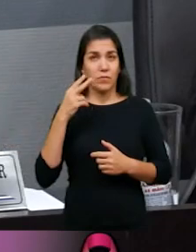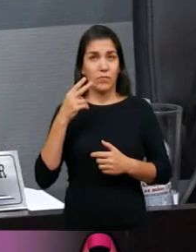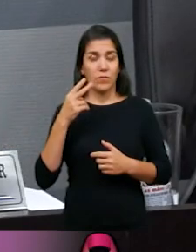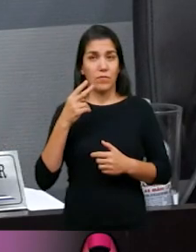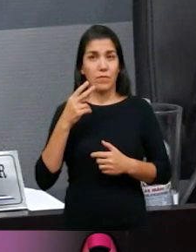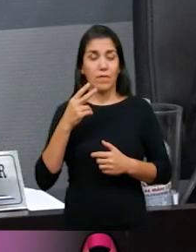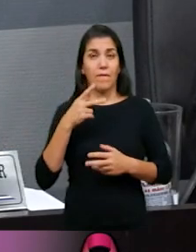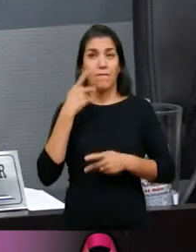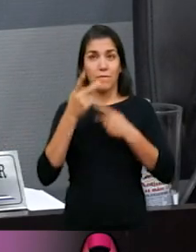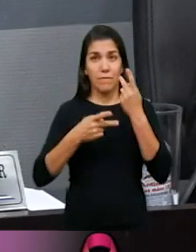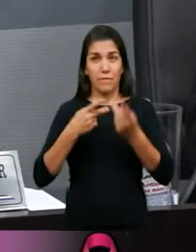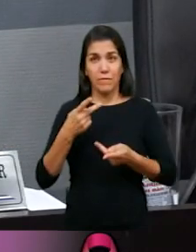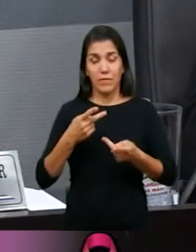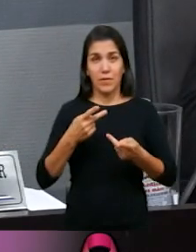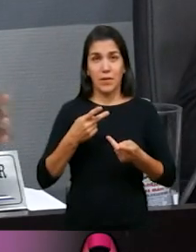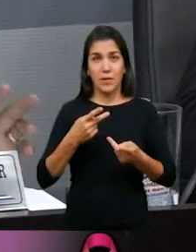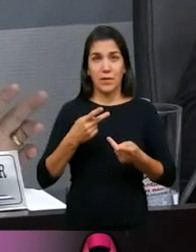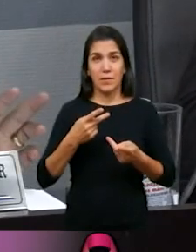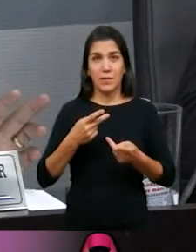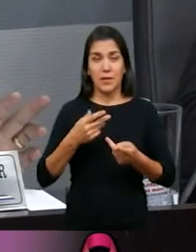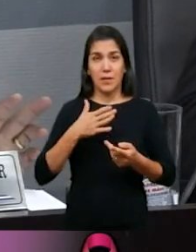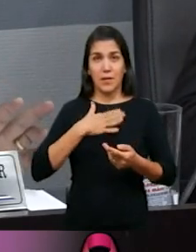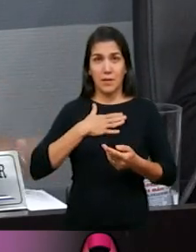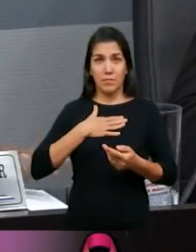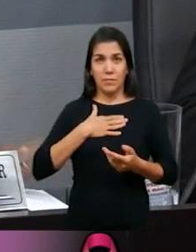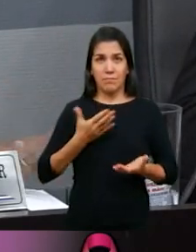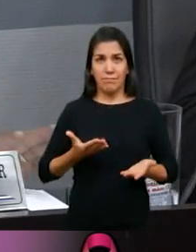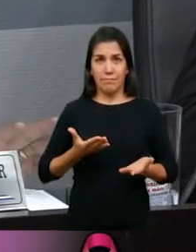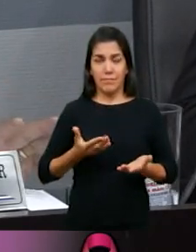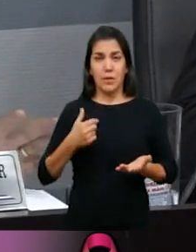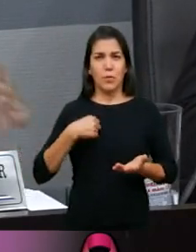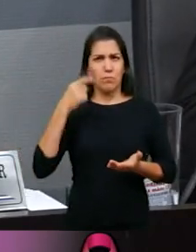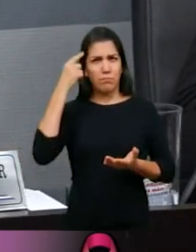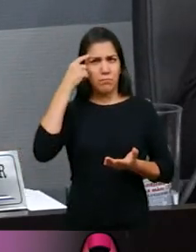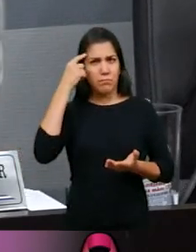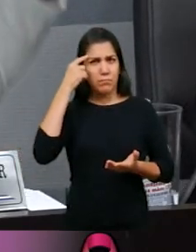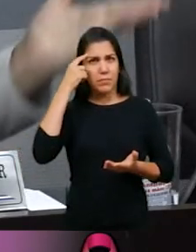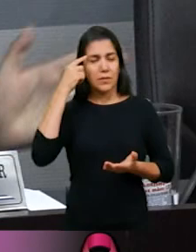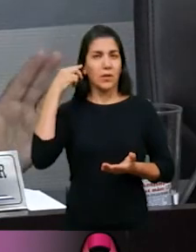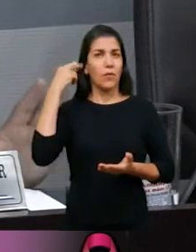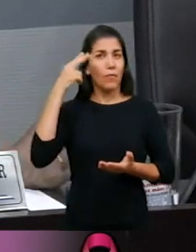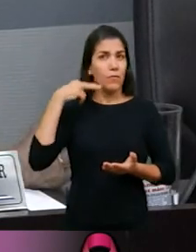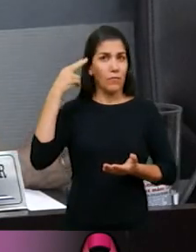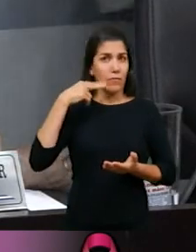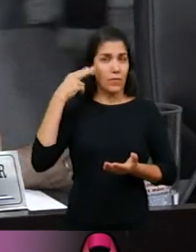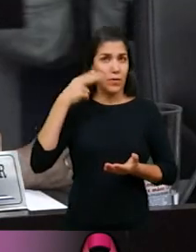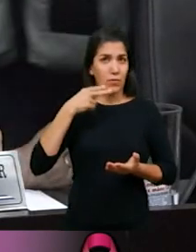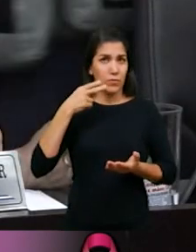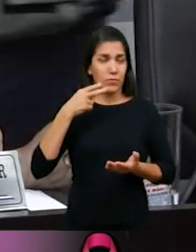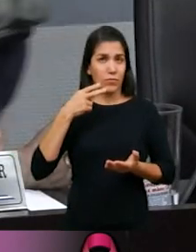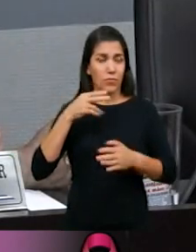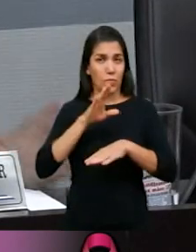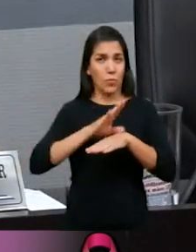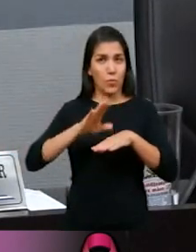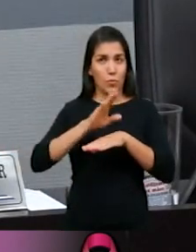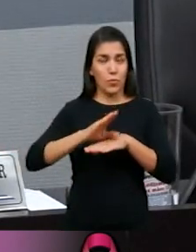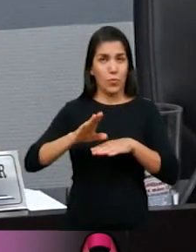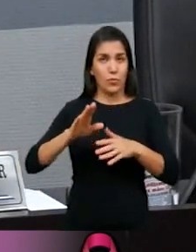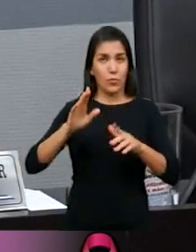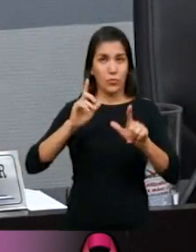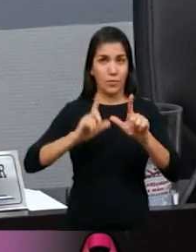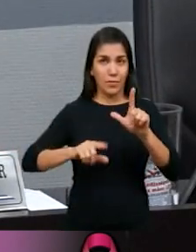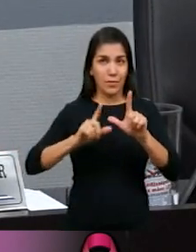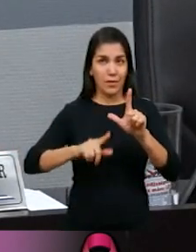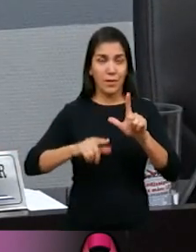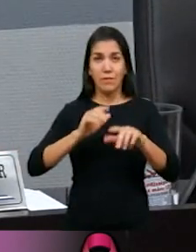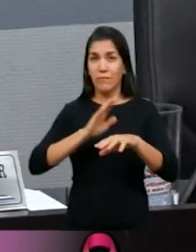o vereador tinha que fazer curso de letras, porque ele é interpretador de vários textos de filosofia aí. E,